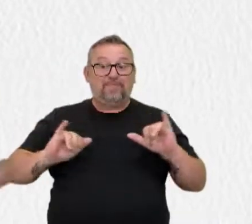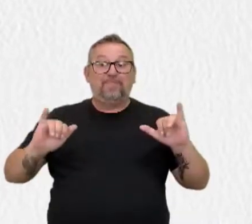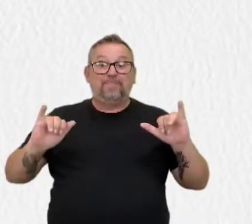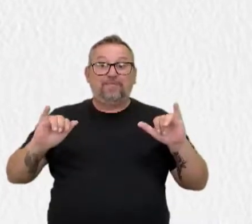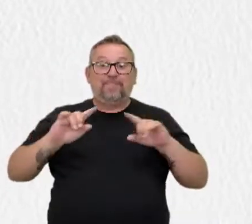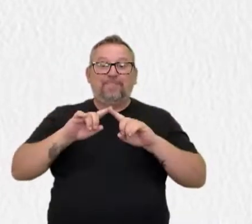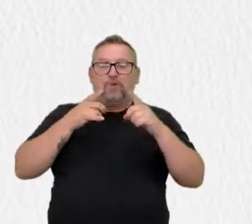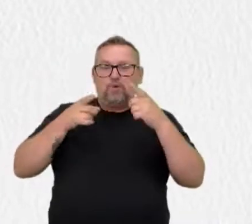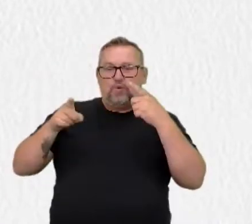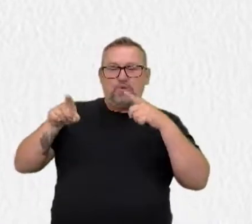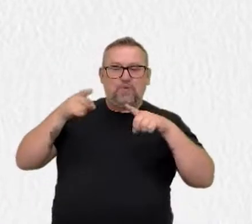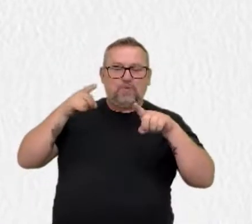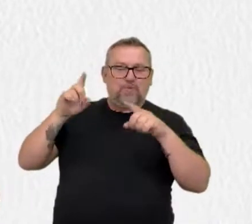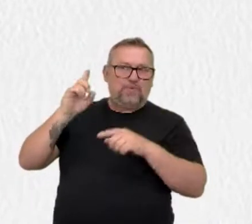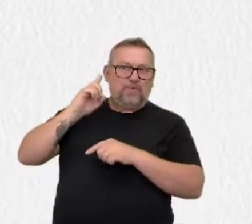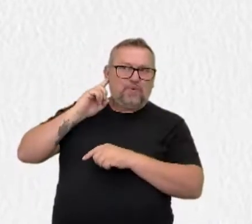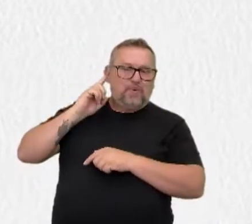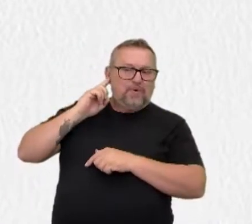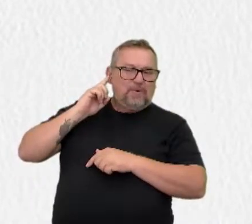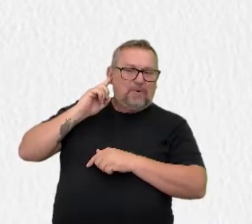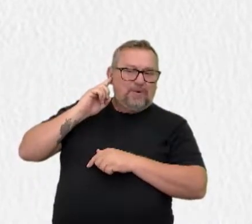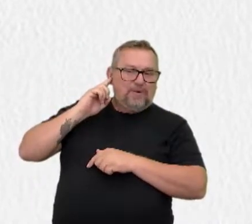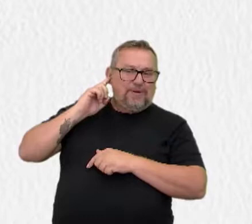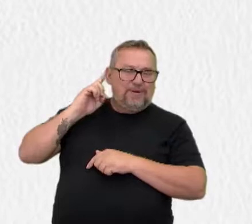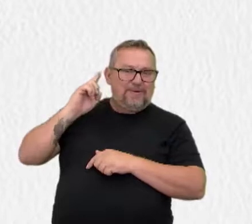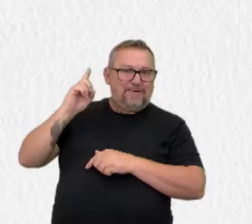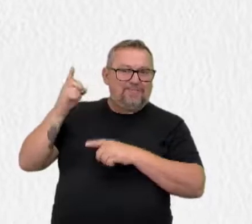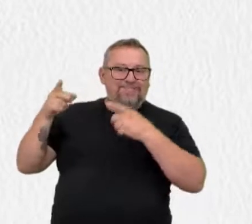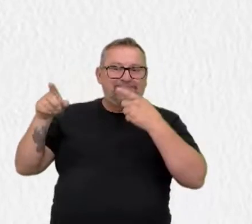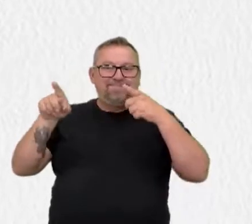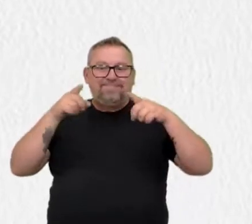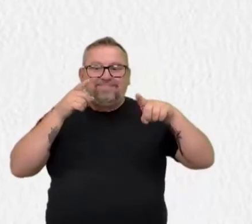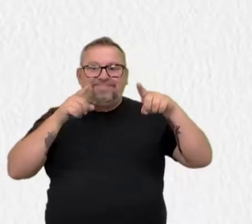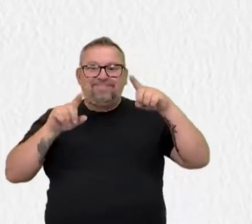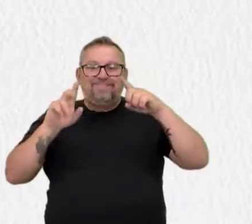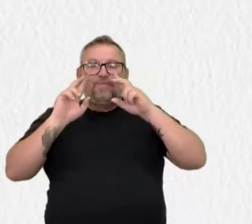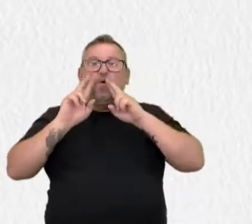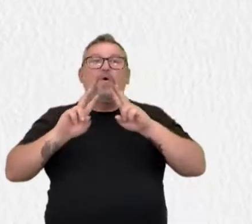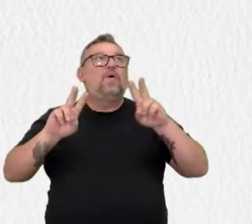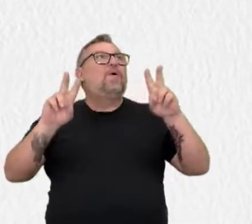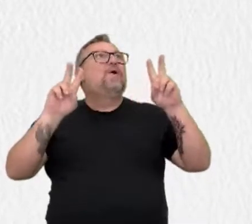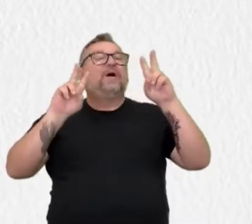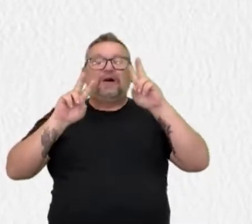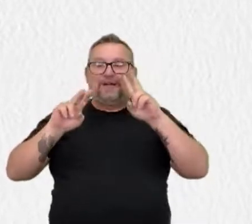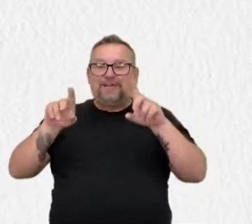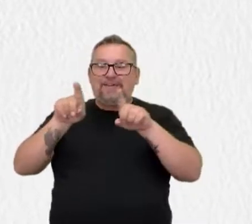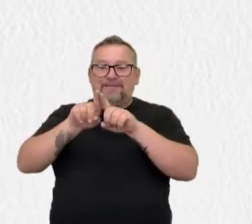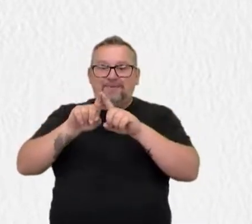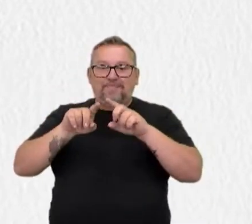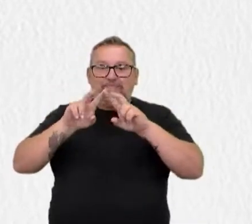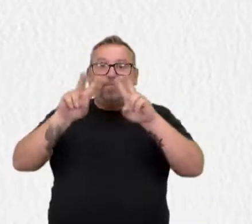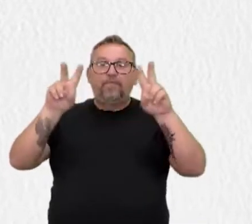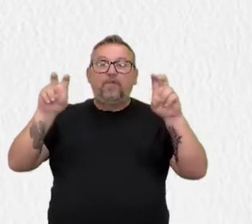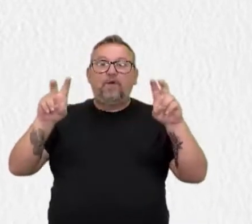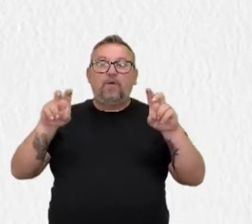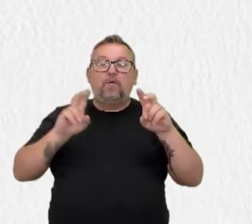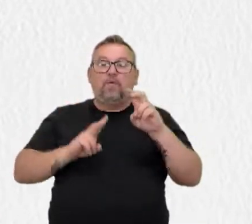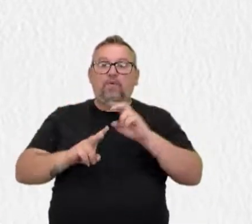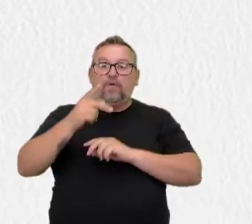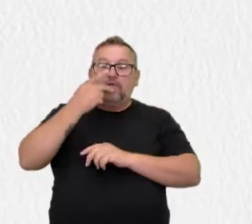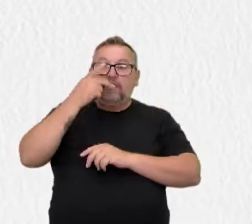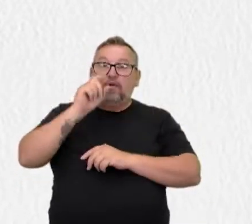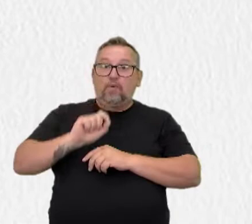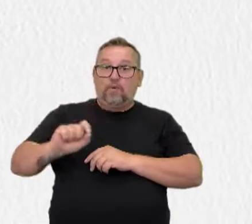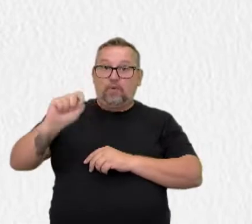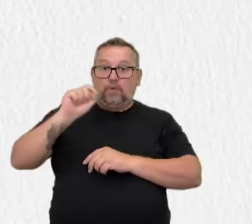uma música, porque a gente está trabalhando os elementos sonoros, os elementos visuais aqui na nossa aula. E o nosso tema hoje é continuar falando um